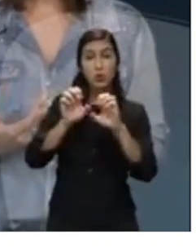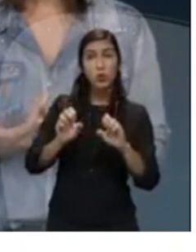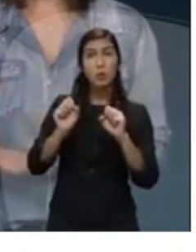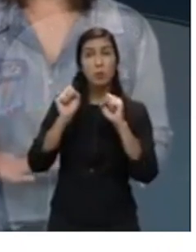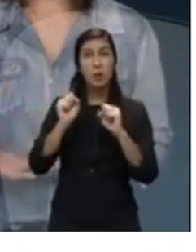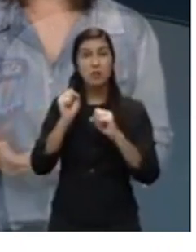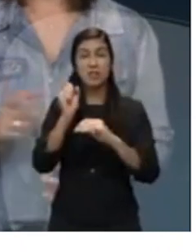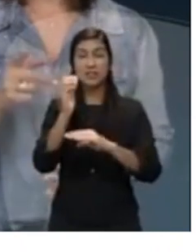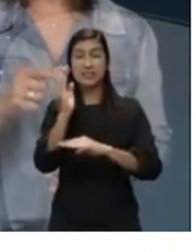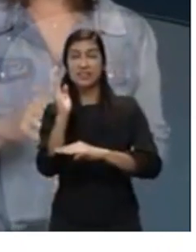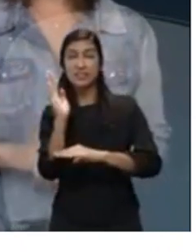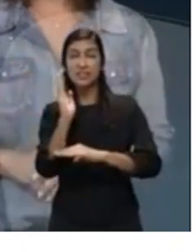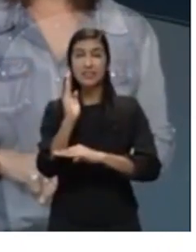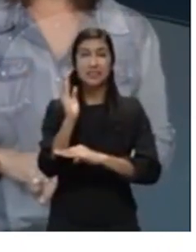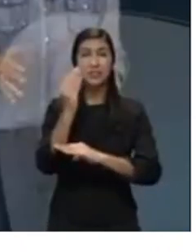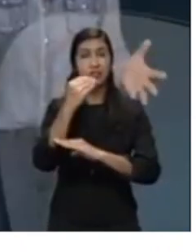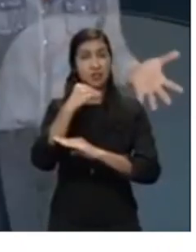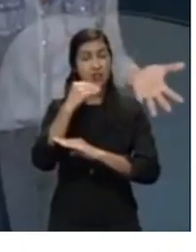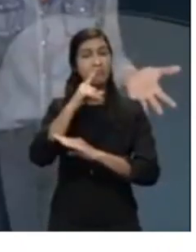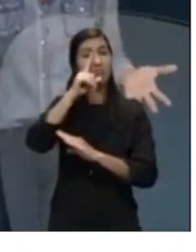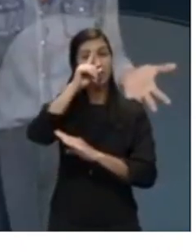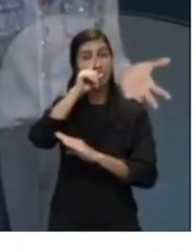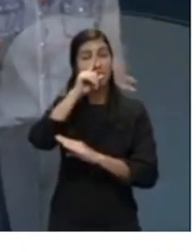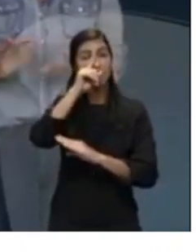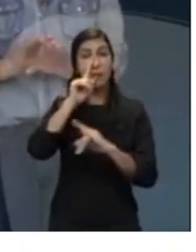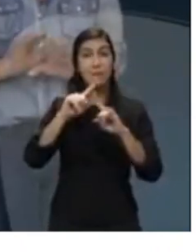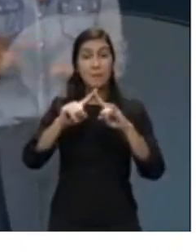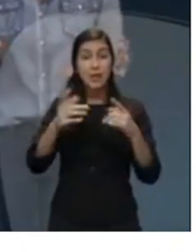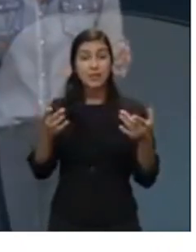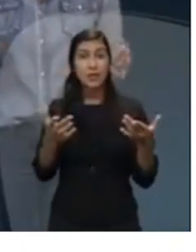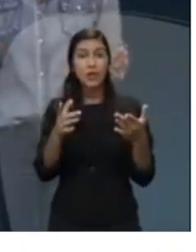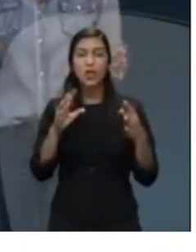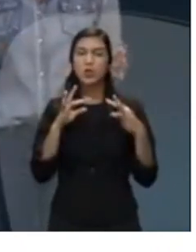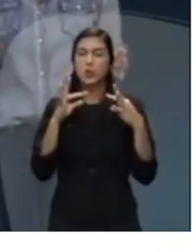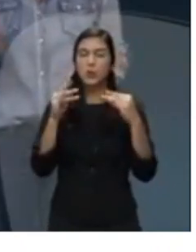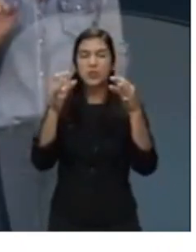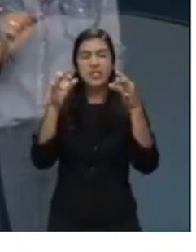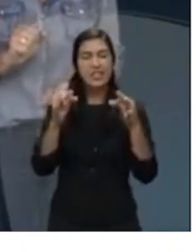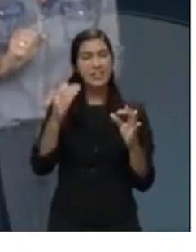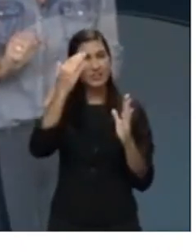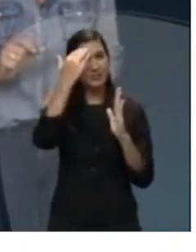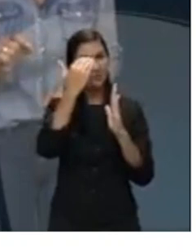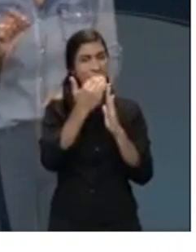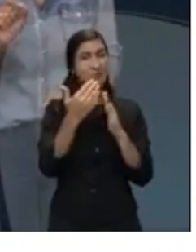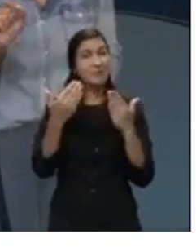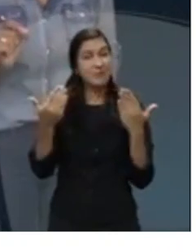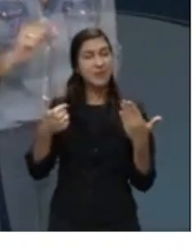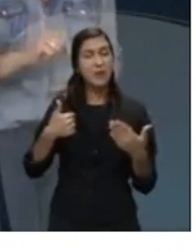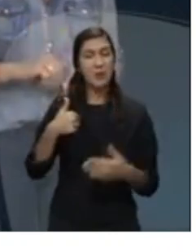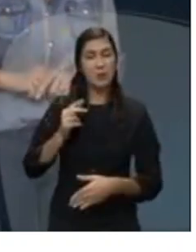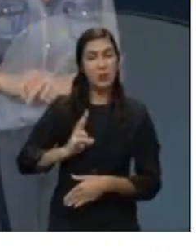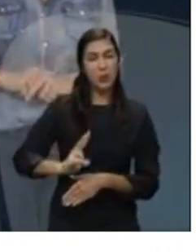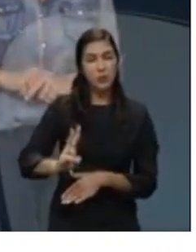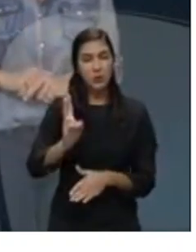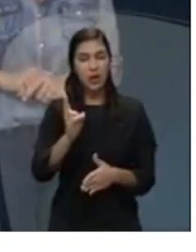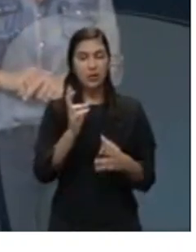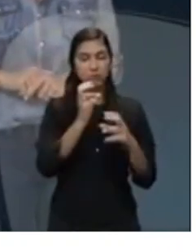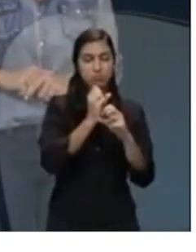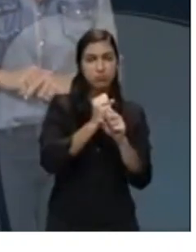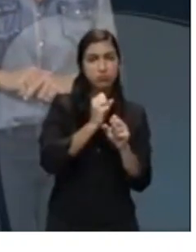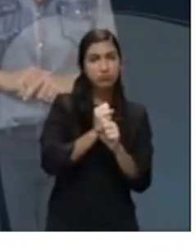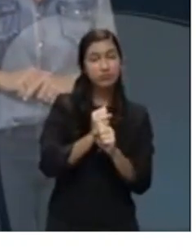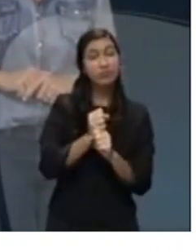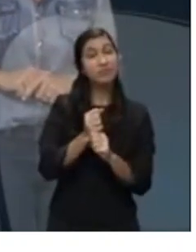podem ficar instáveis. Um perigo. Mas aqui a gente faz tudo certinho. Por isso, eu vou continuar com os meus